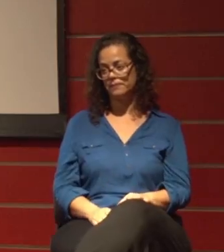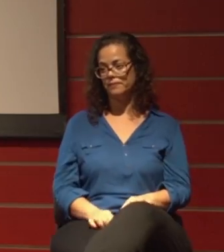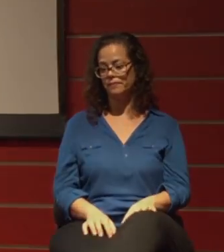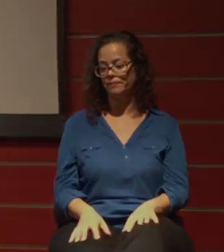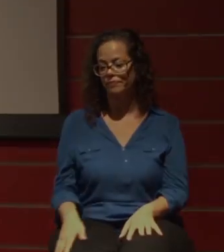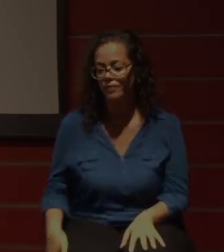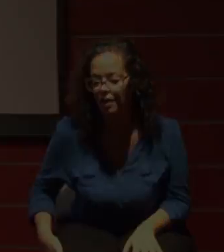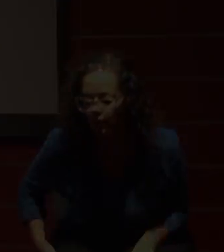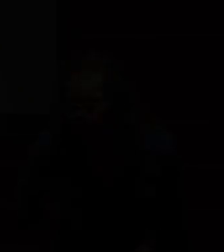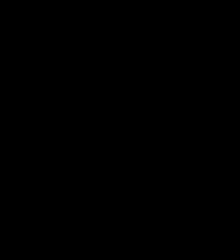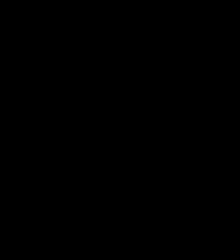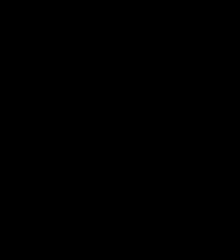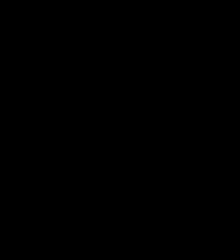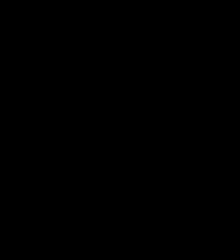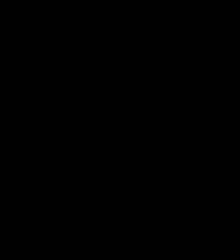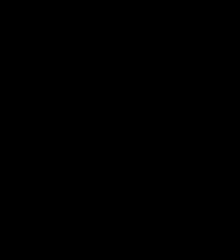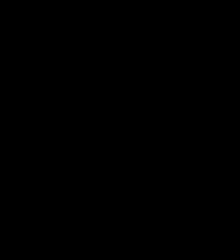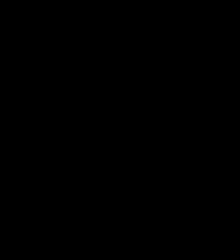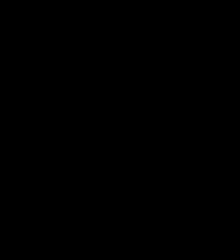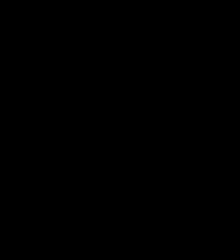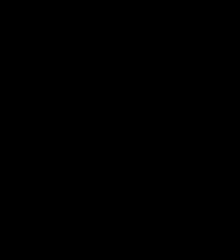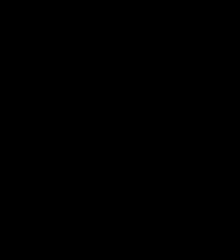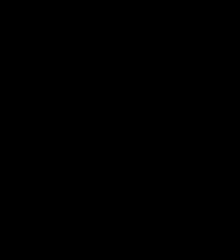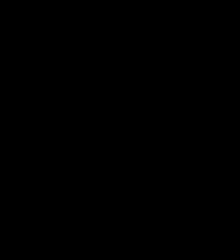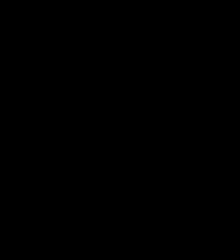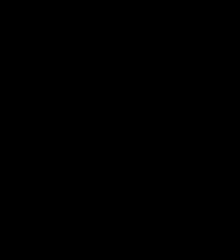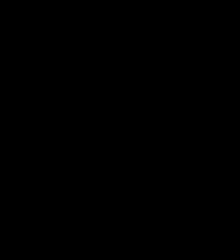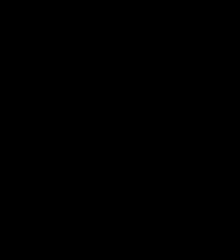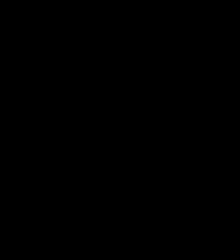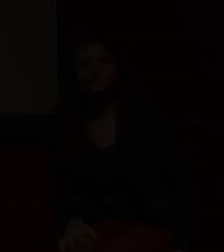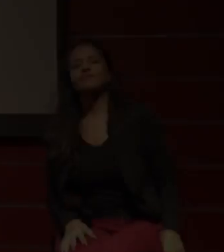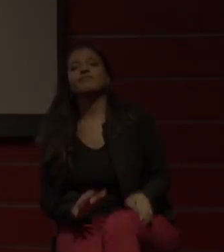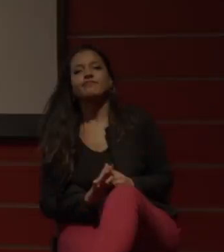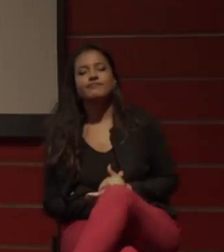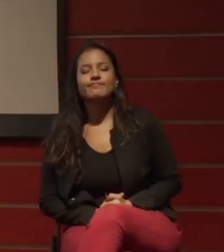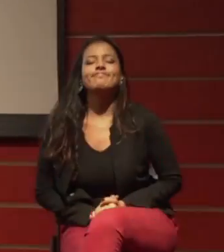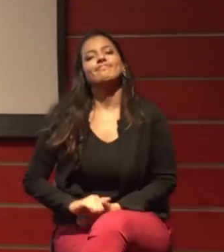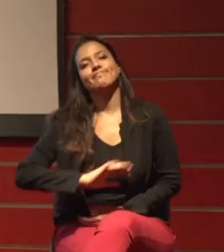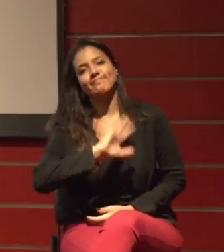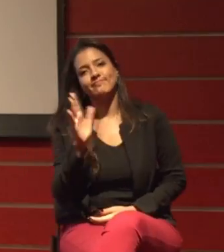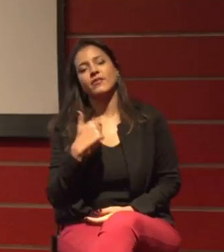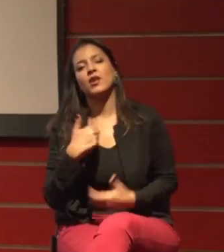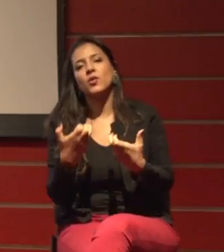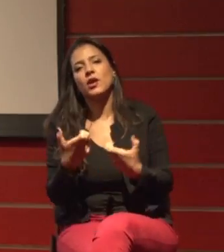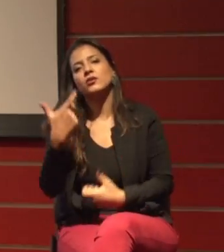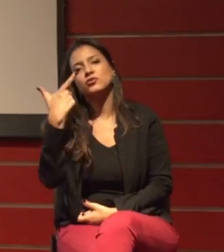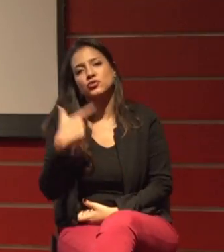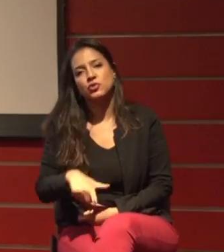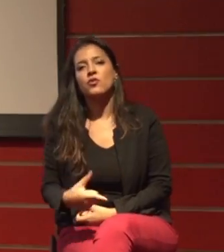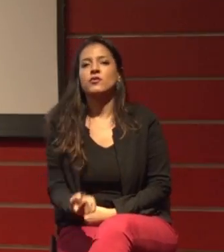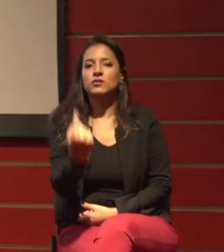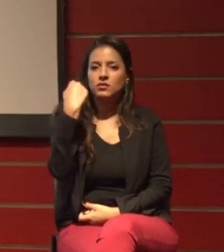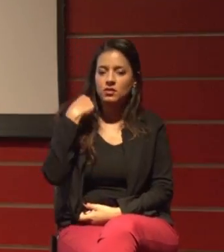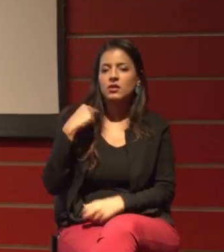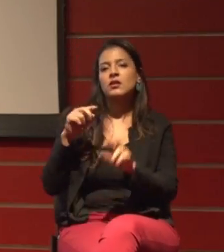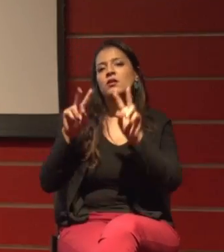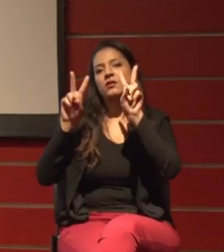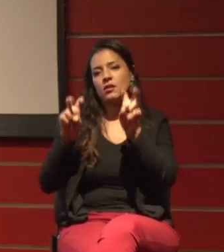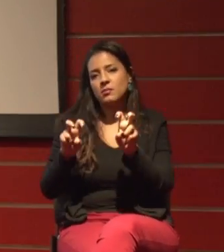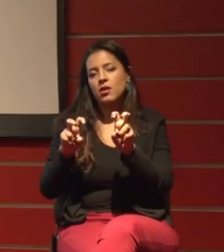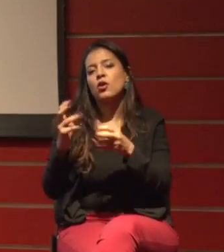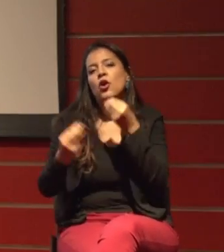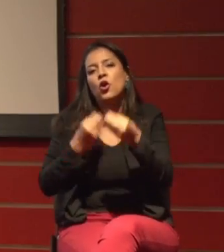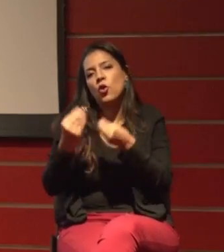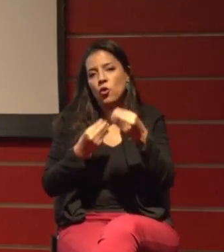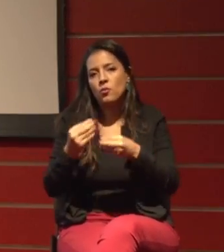né oi eh Então eu queria perguntar voltar um pouco essa questão que vocês estavam conversando sobre como eh